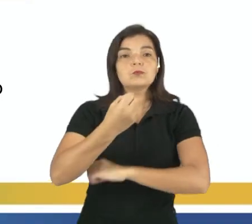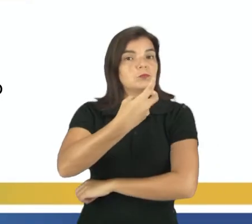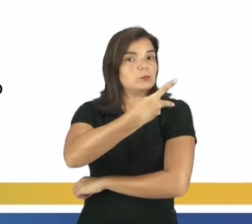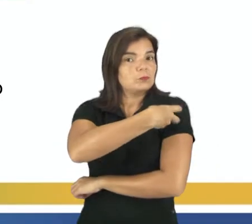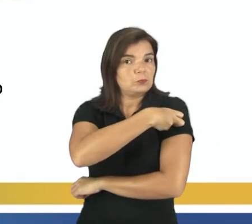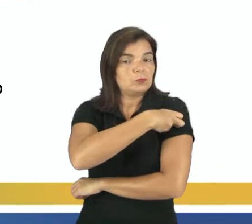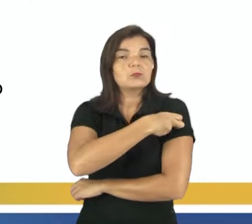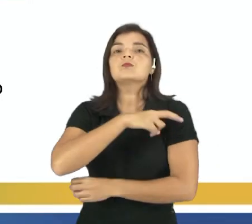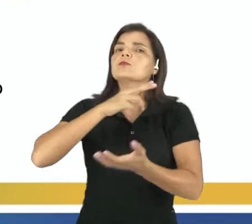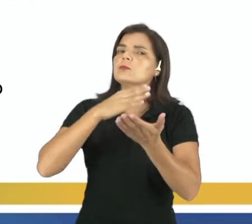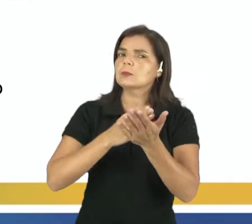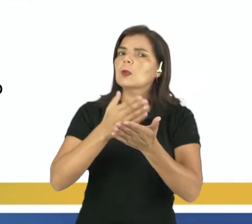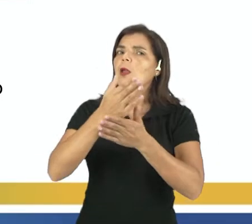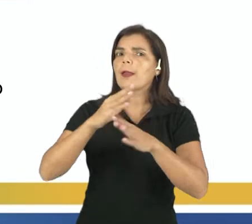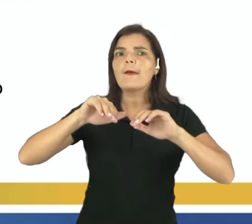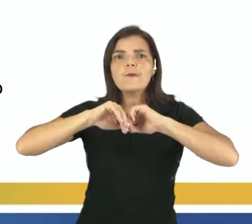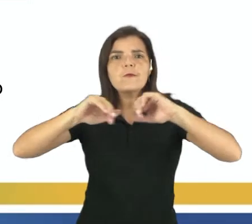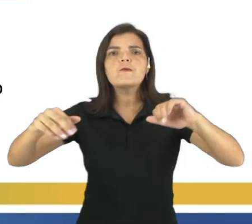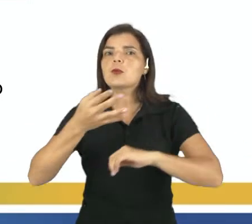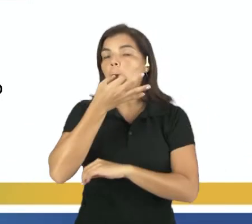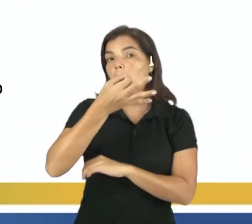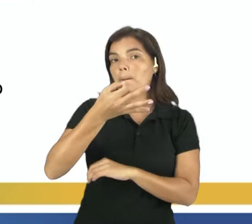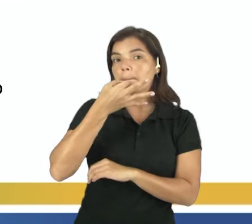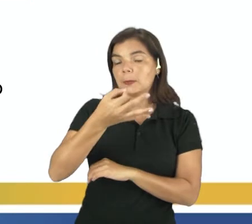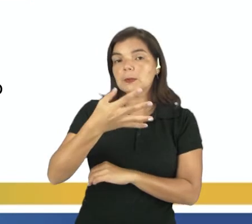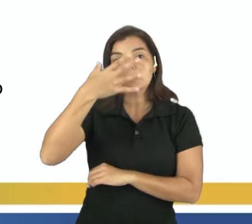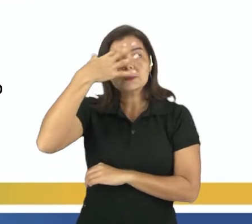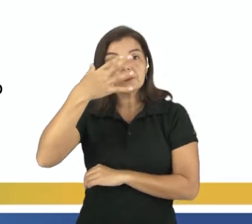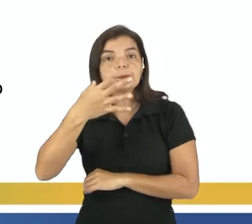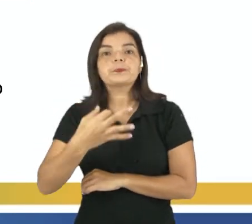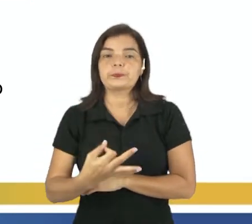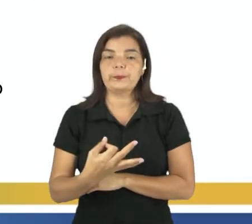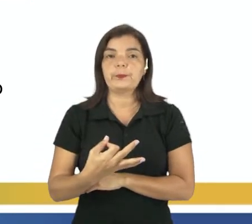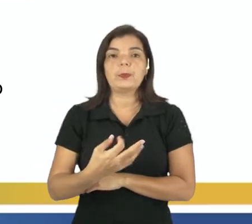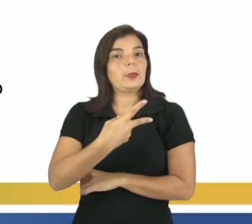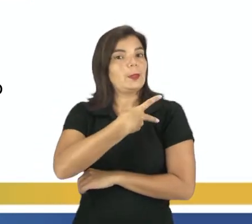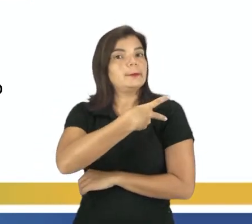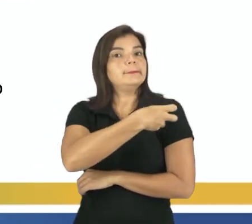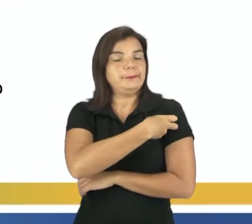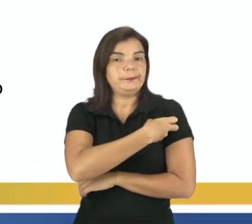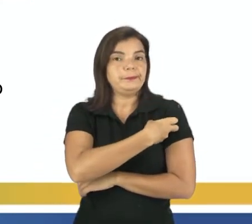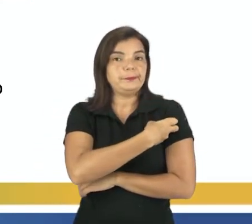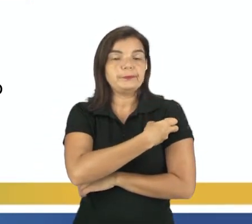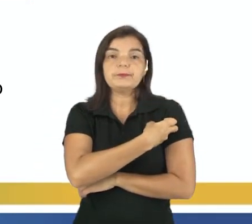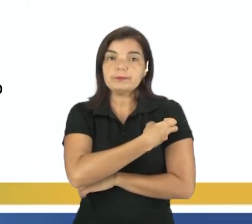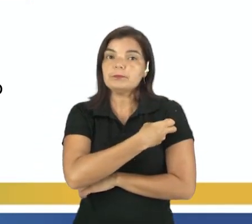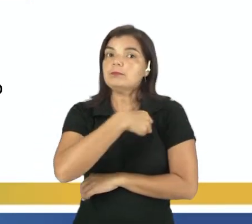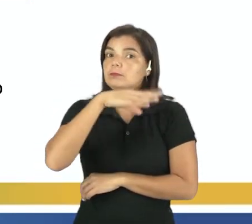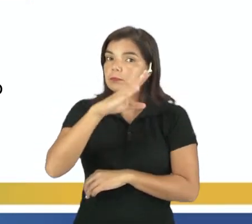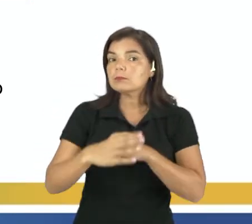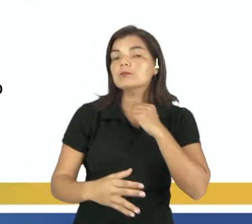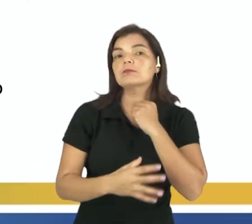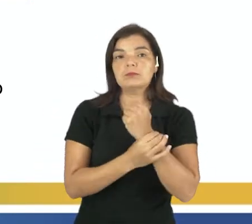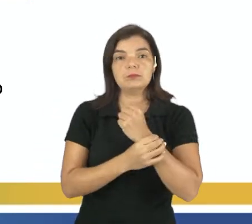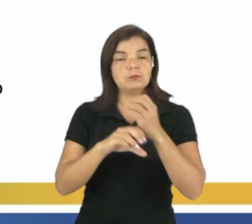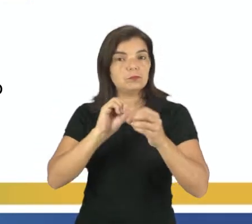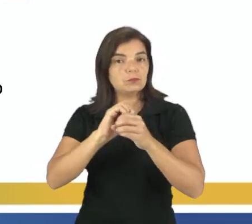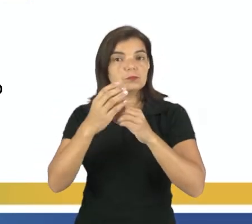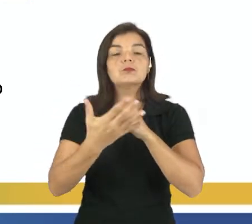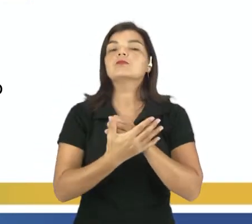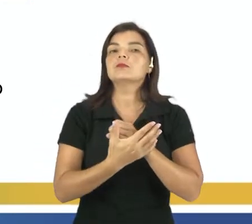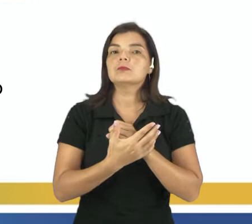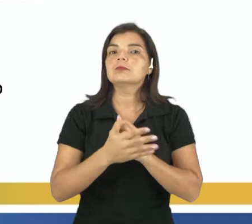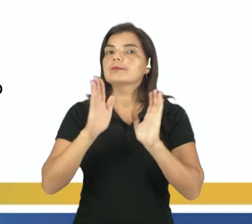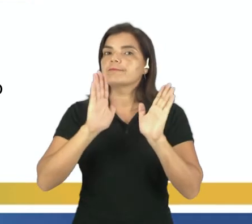vacina divide opiniões. O título é claro quando afirma que a vacina será o meio mais seguro de combater a